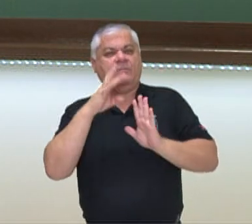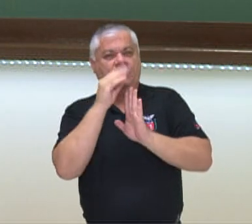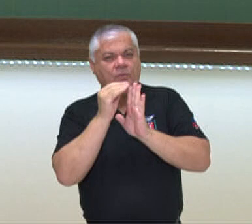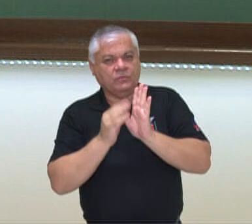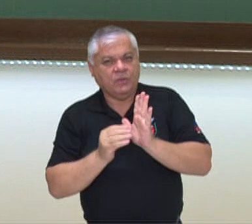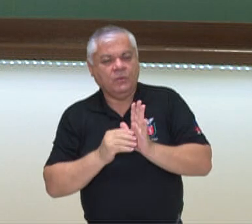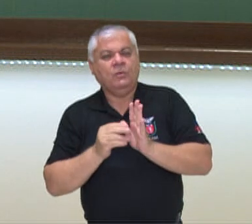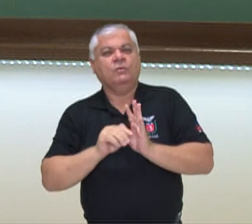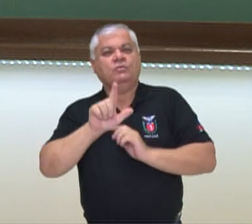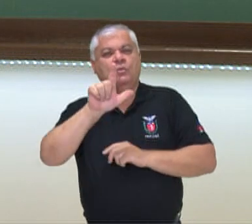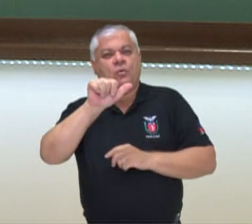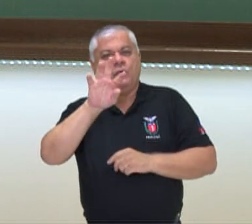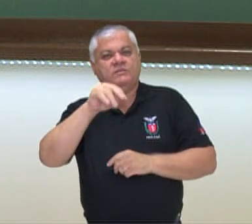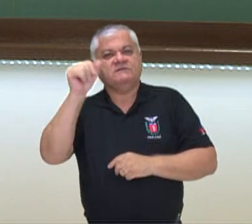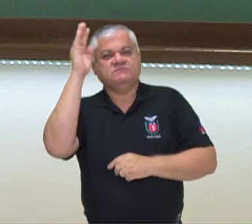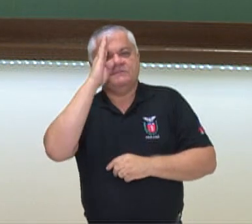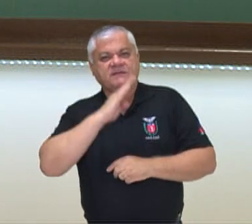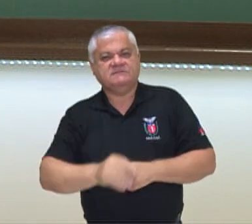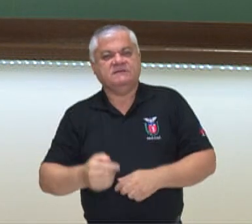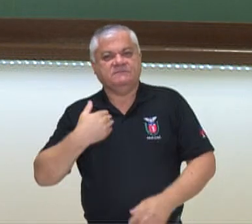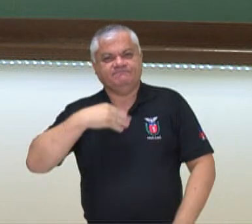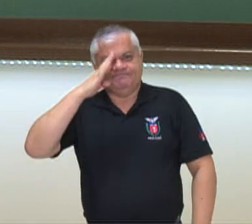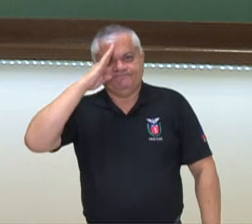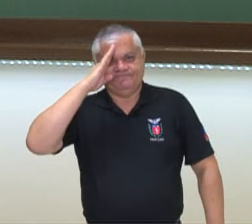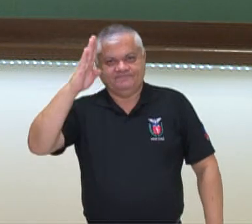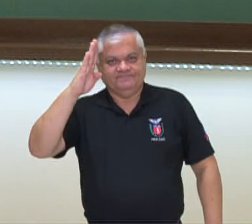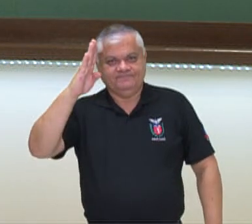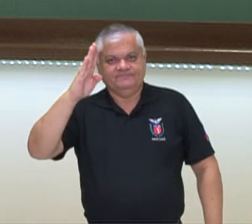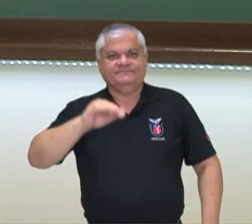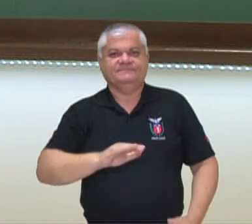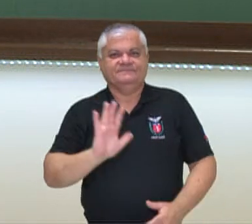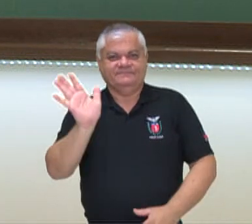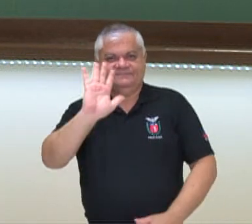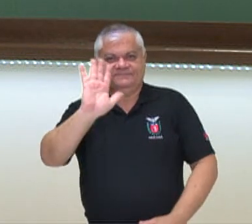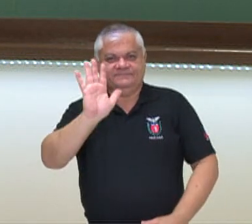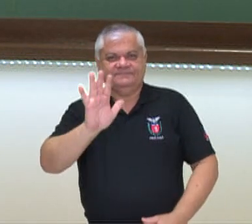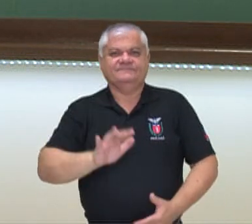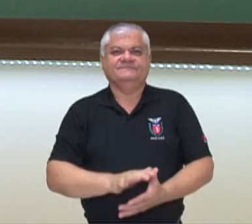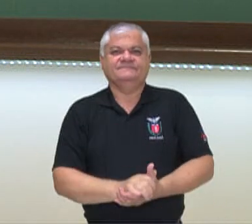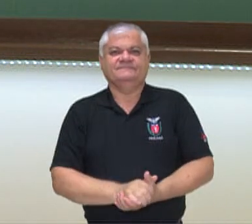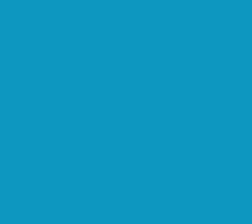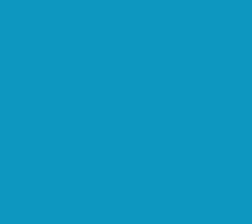essa questão das lutas do Brasil. Até a próxima. Tchau!